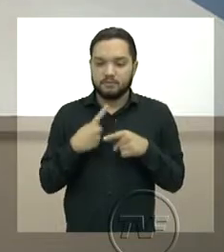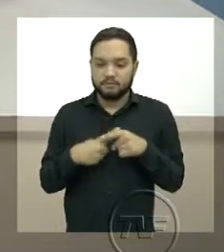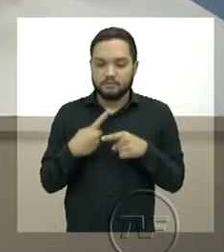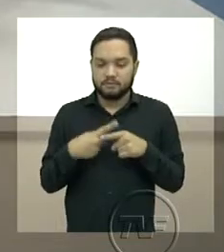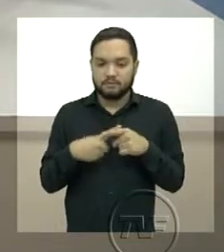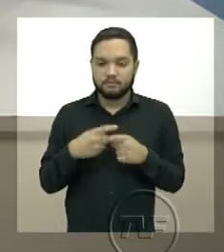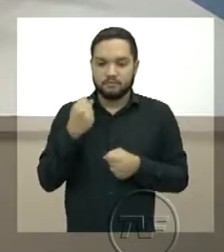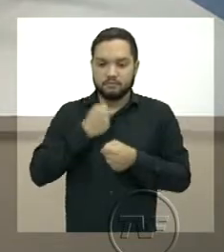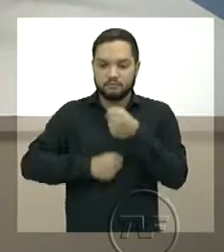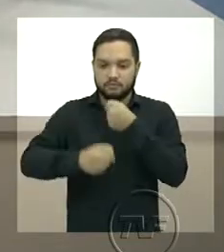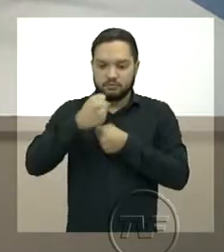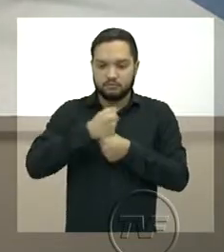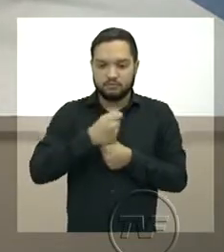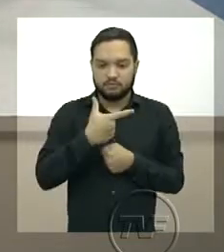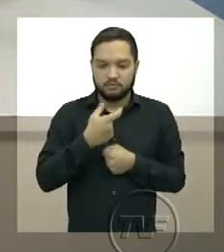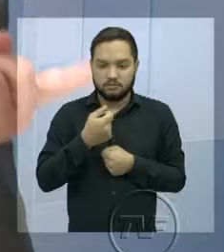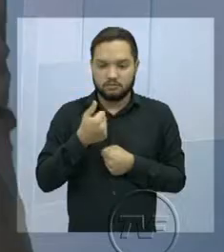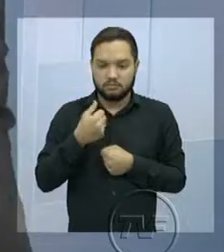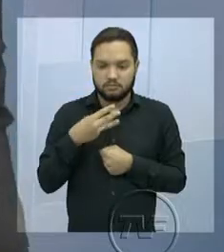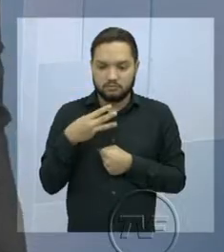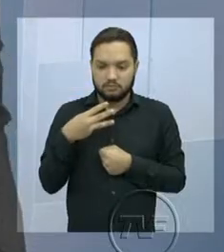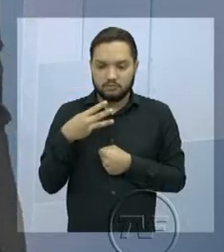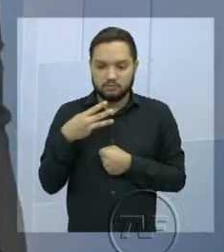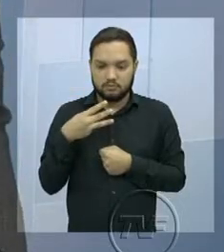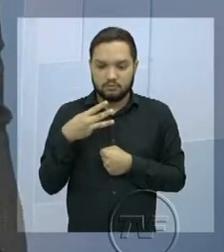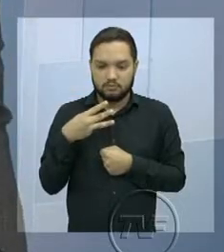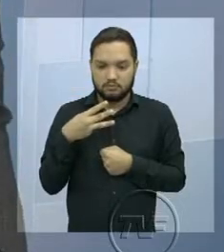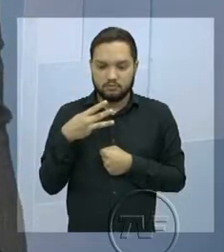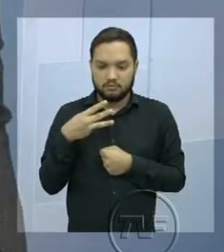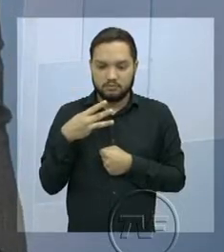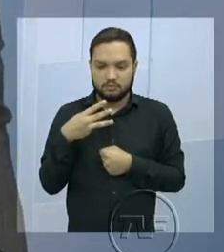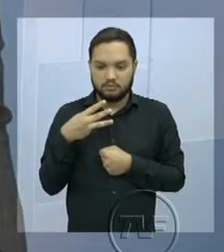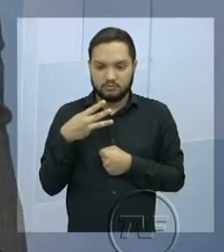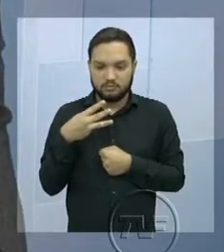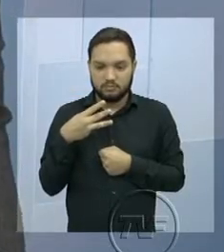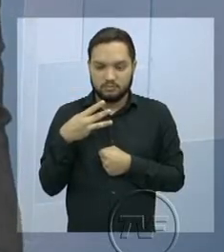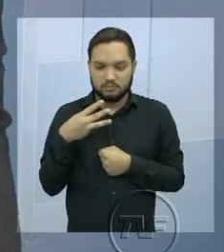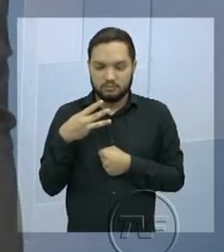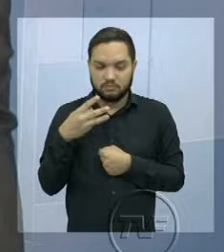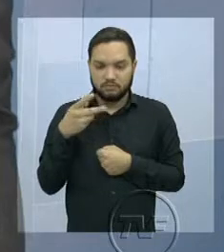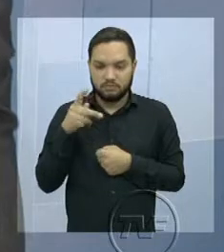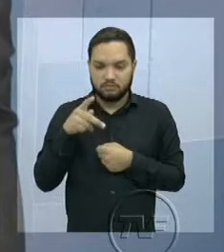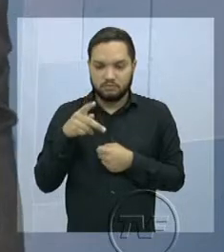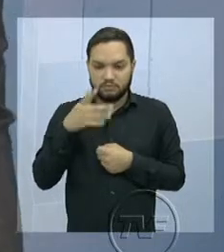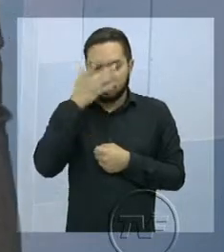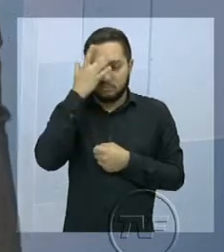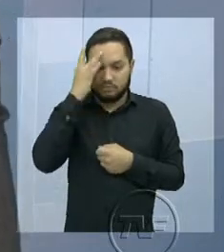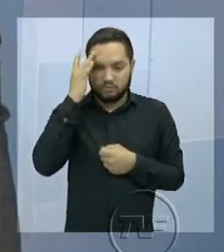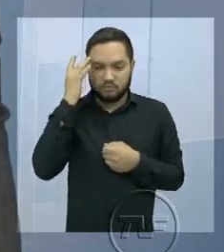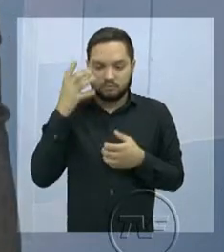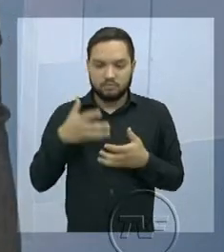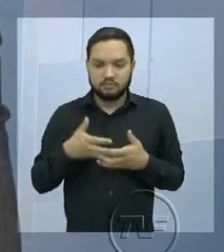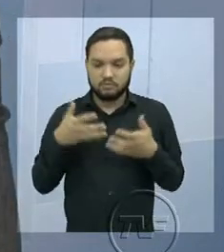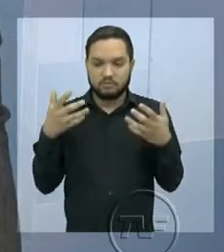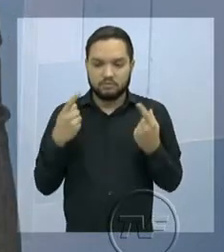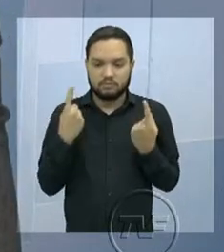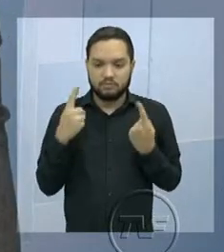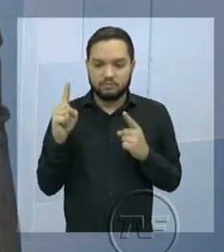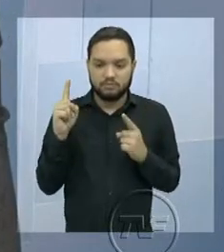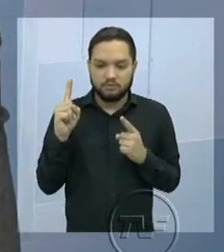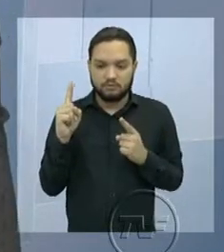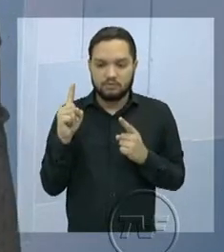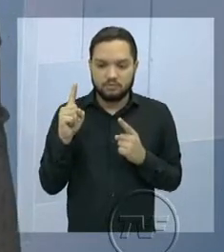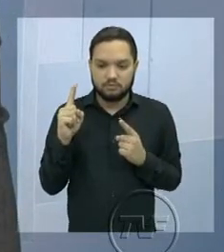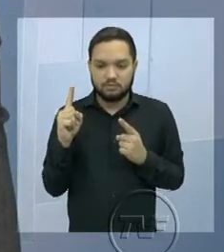em 2013, quando a grande contingente da população sai contra,